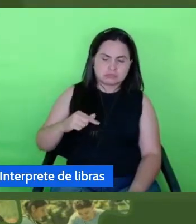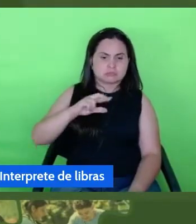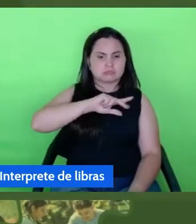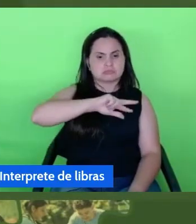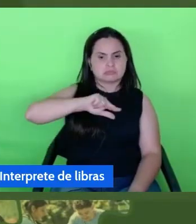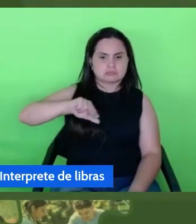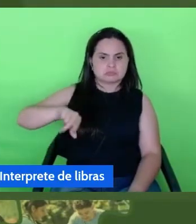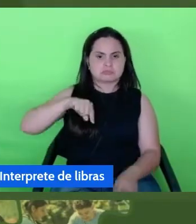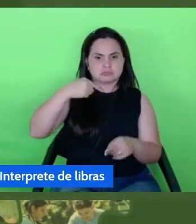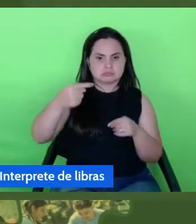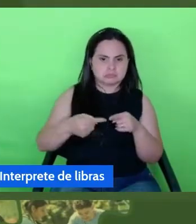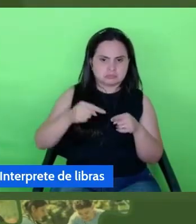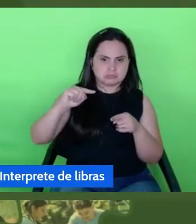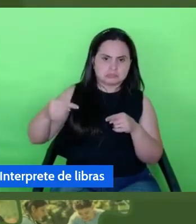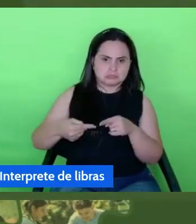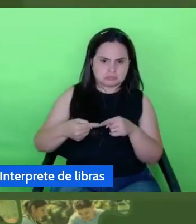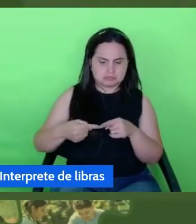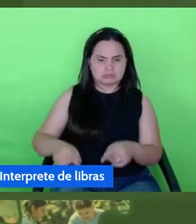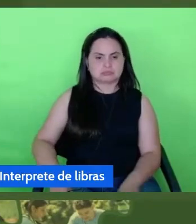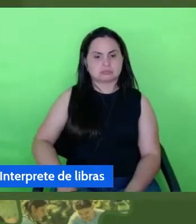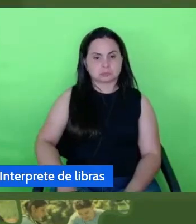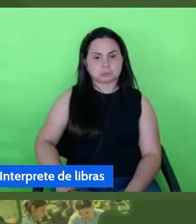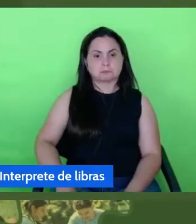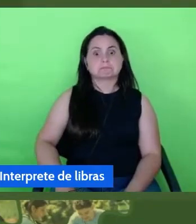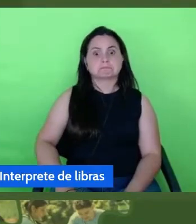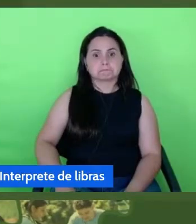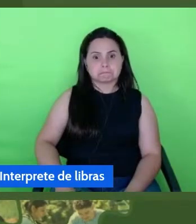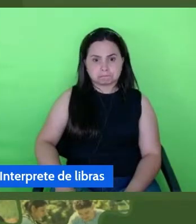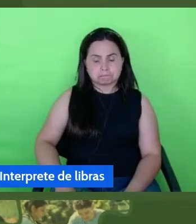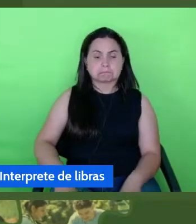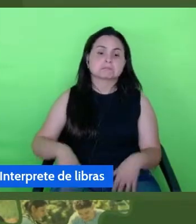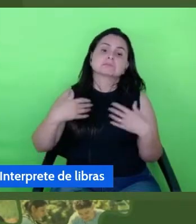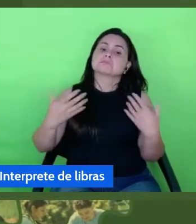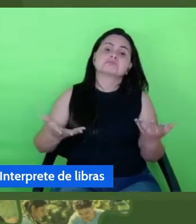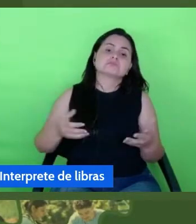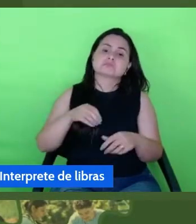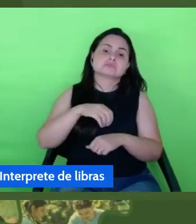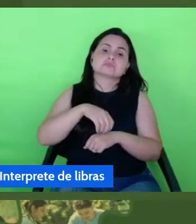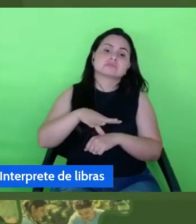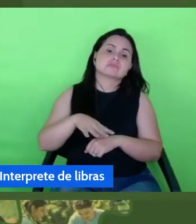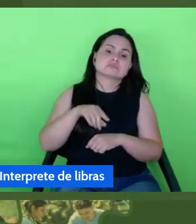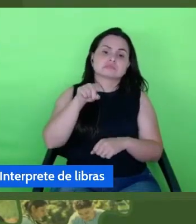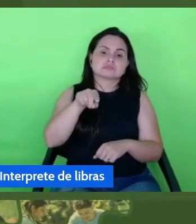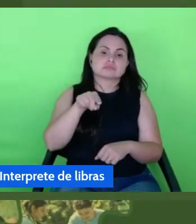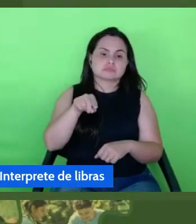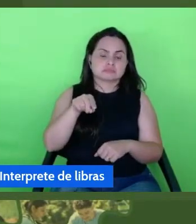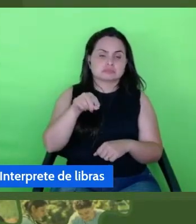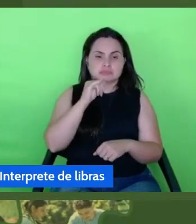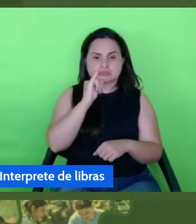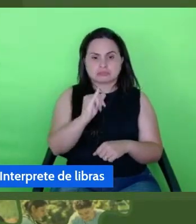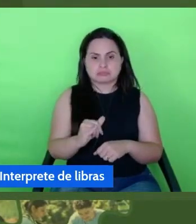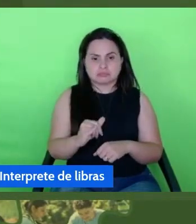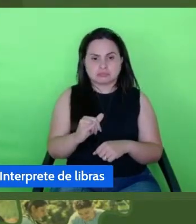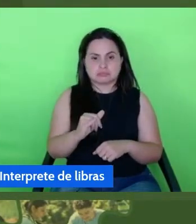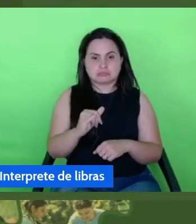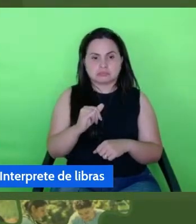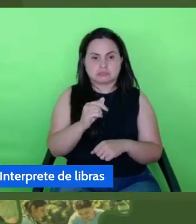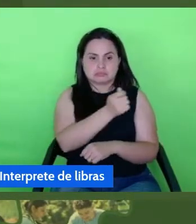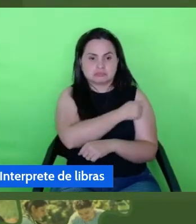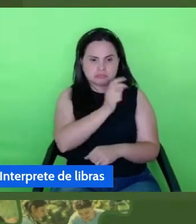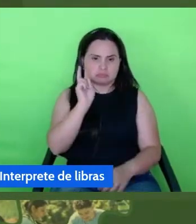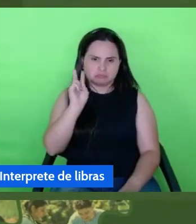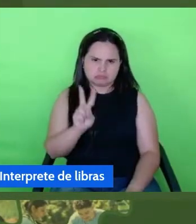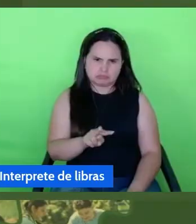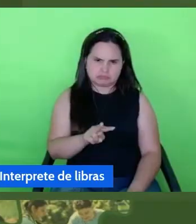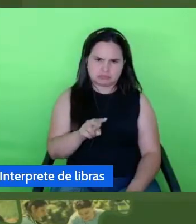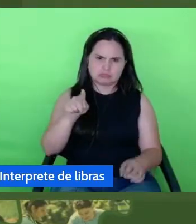né, centenas de metas. Qual que seria a dica que você daria ali para o aluno olhar ali na comunidade? Você falou muito bem ali,